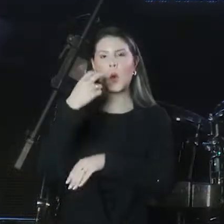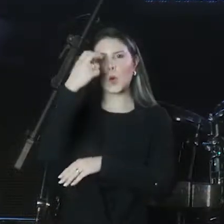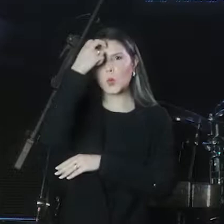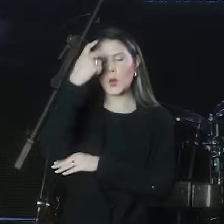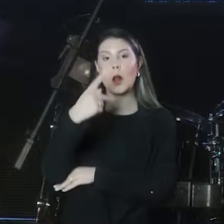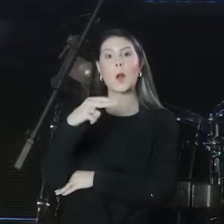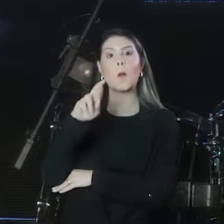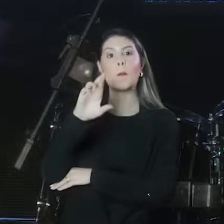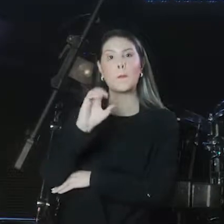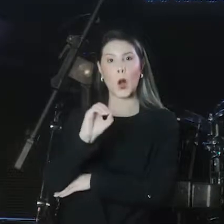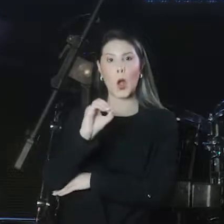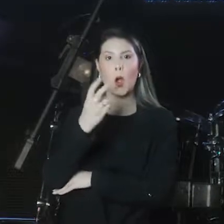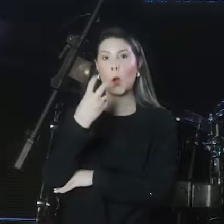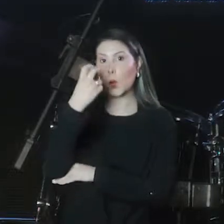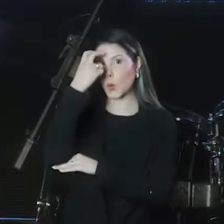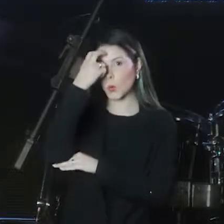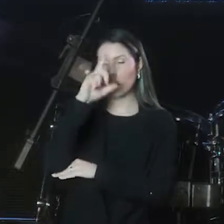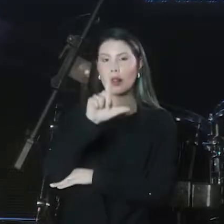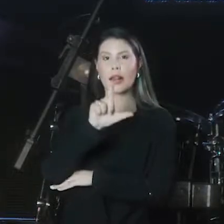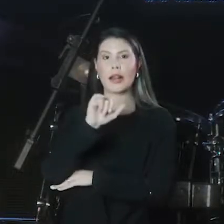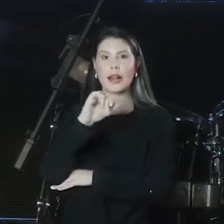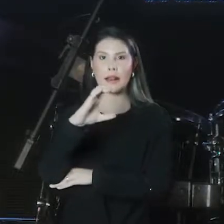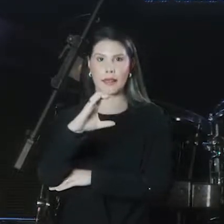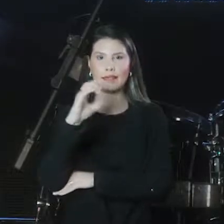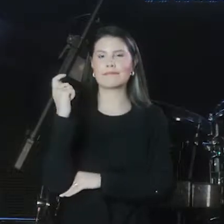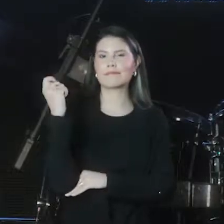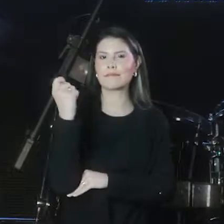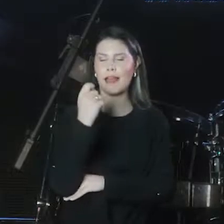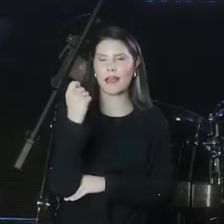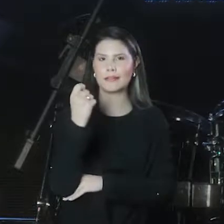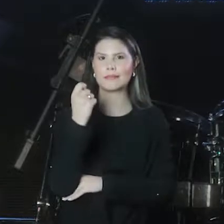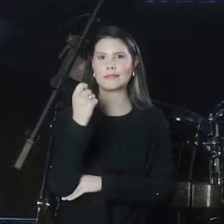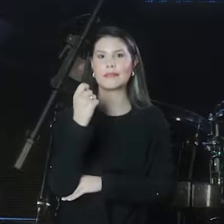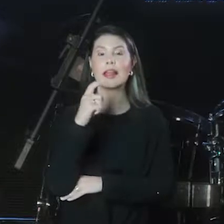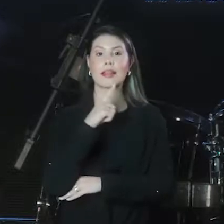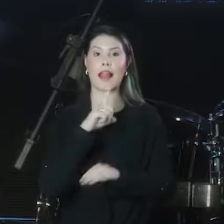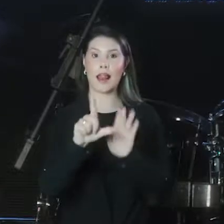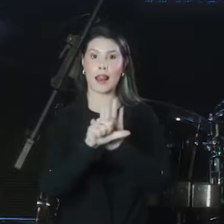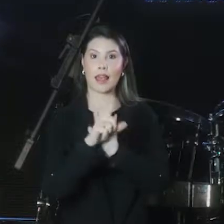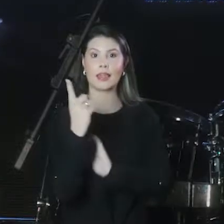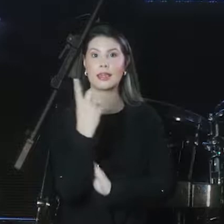Procultura, LIC, Procultura RS, Lei